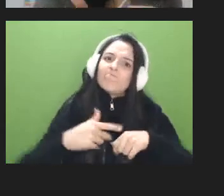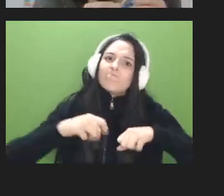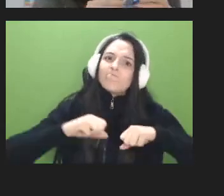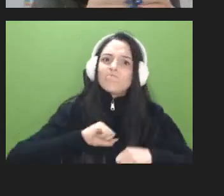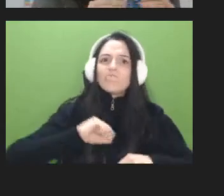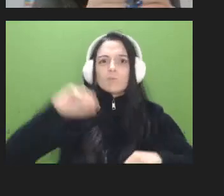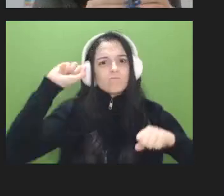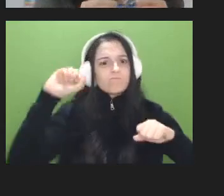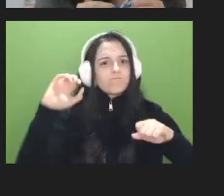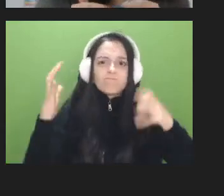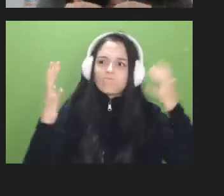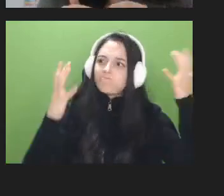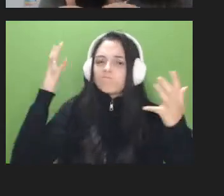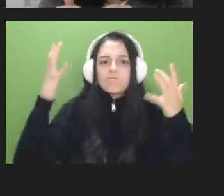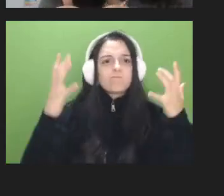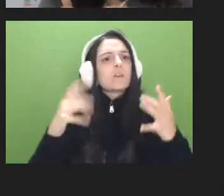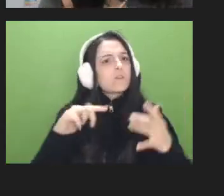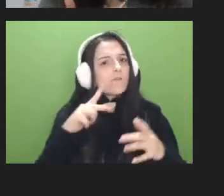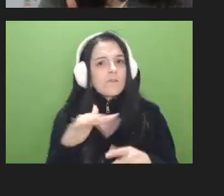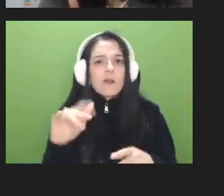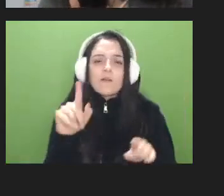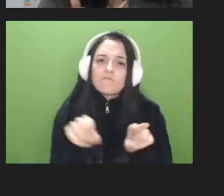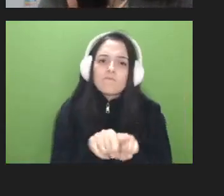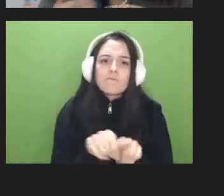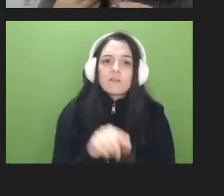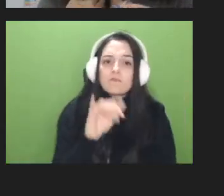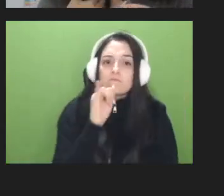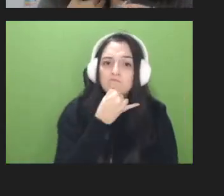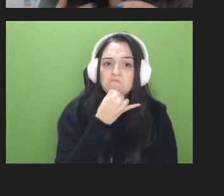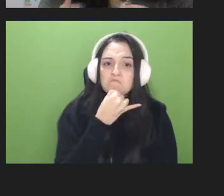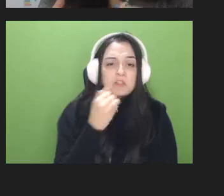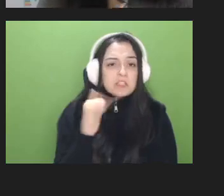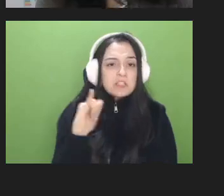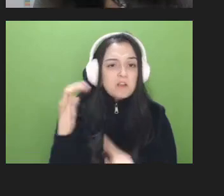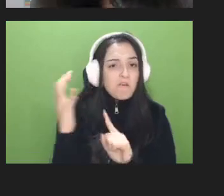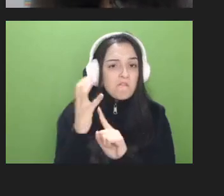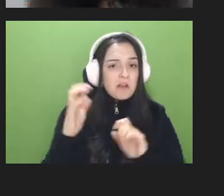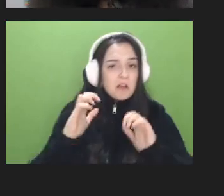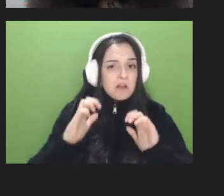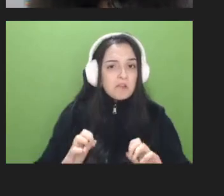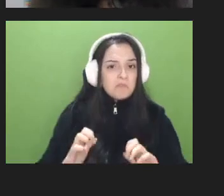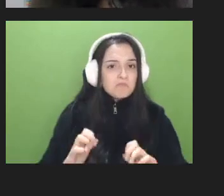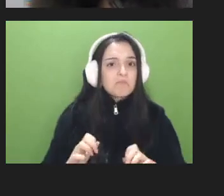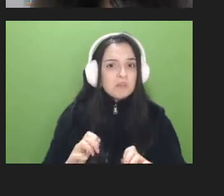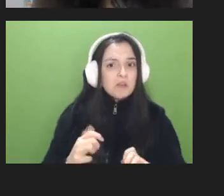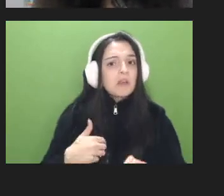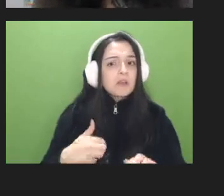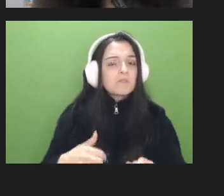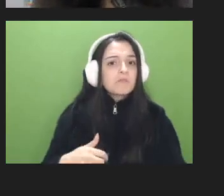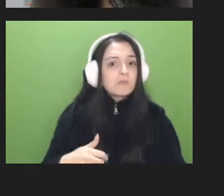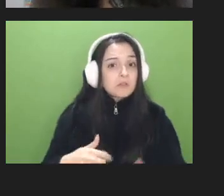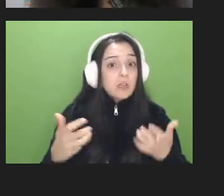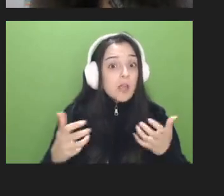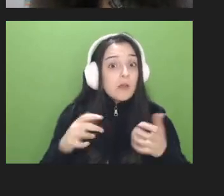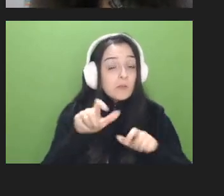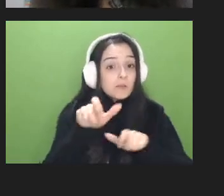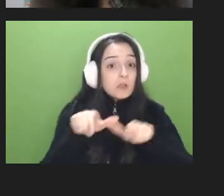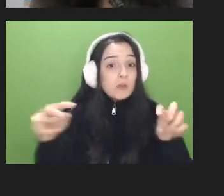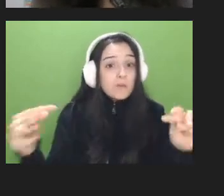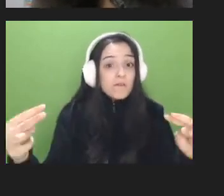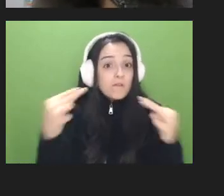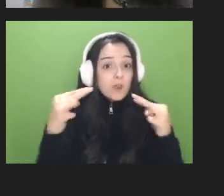não interfira ali numa ética de trabalho, eu sinceramente faço questão que as pessoas me vejam nesse lugar humana.